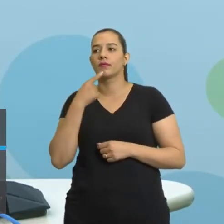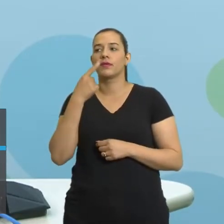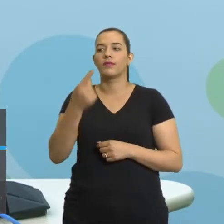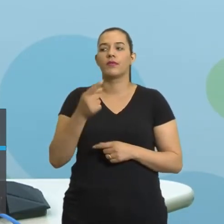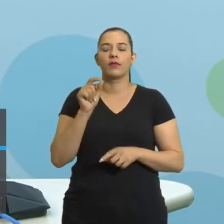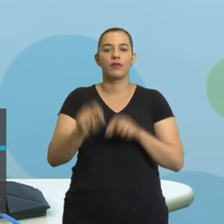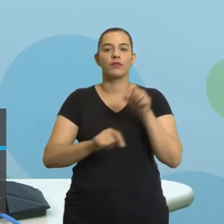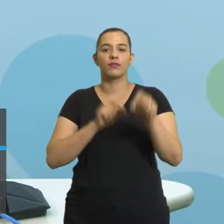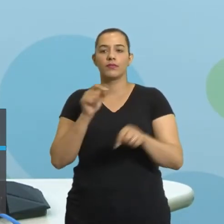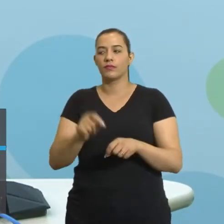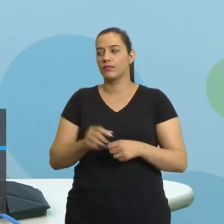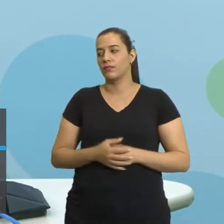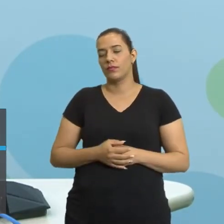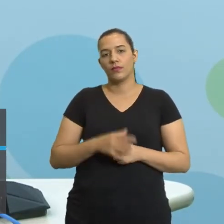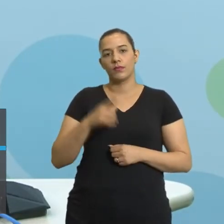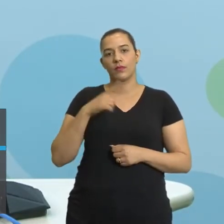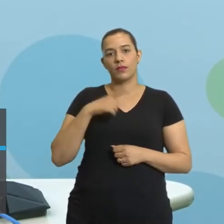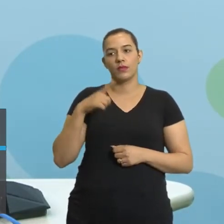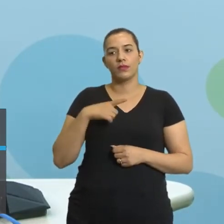isso vai